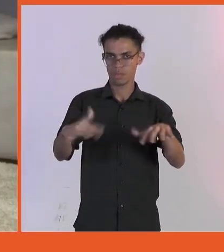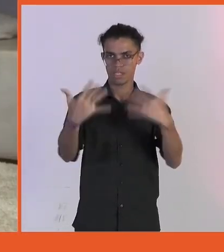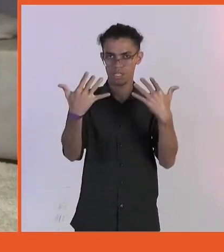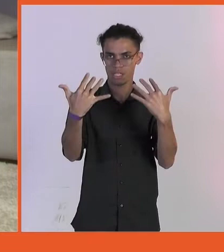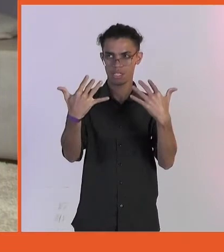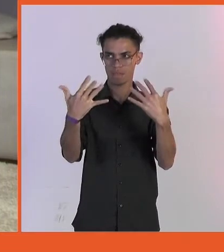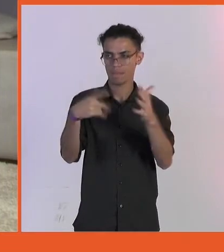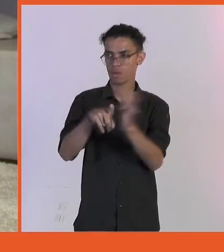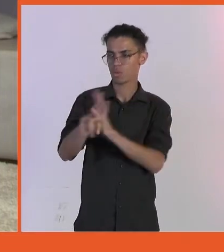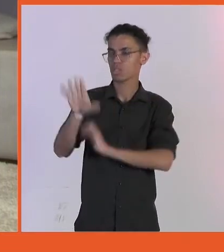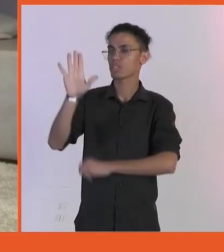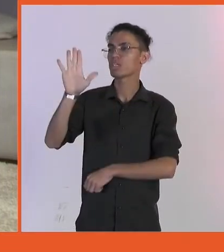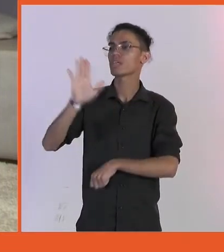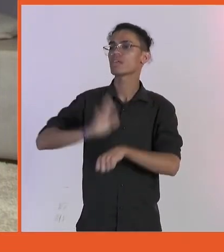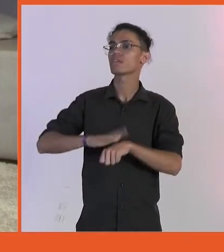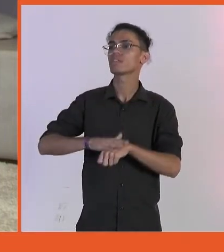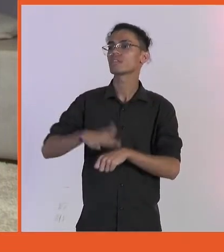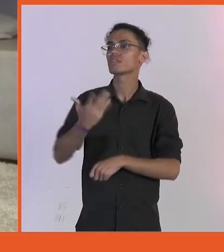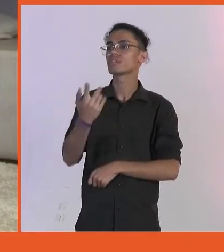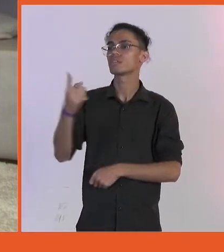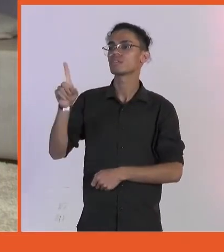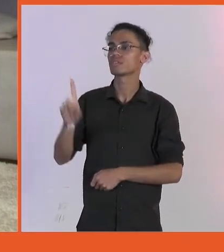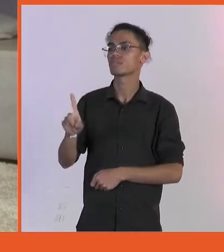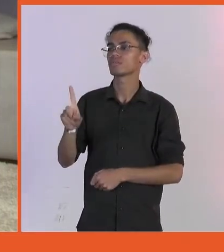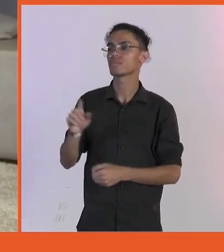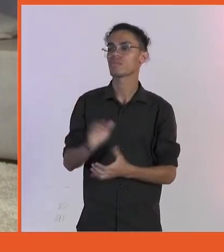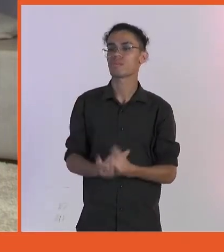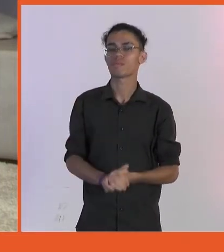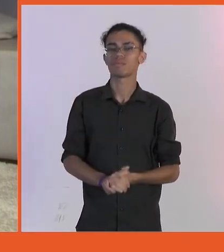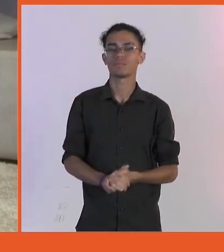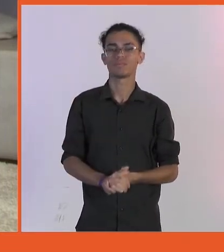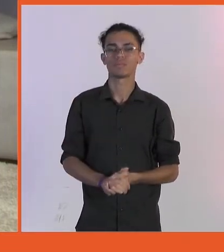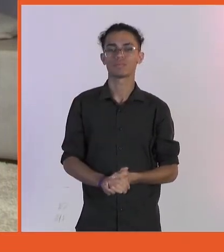uma pergunta? Pode vir aqui, por favor.